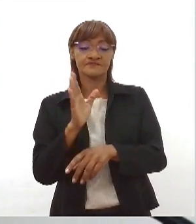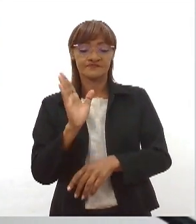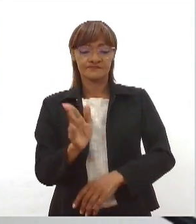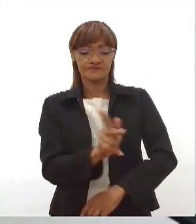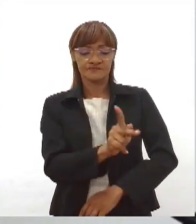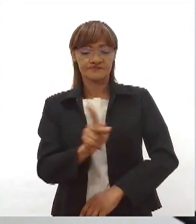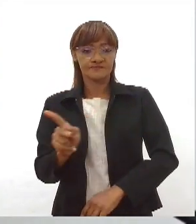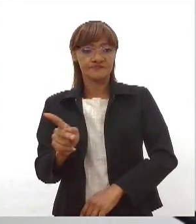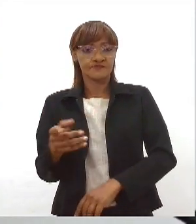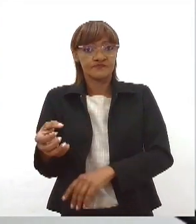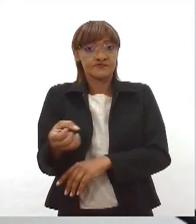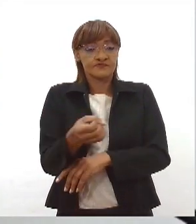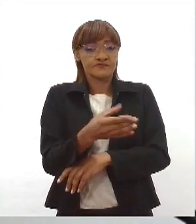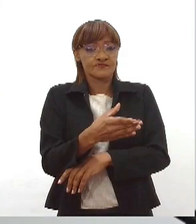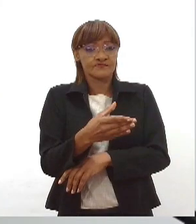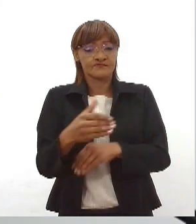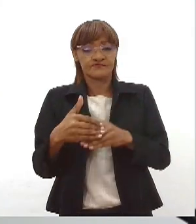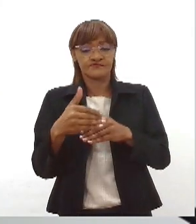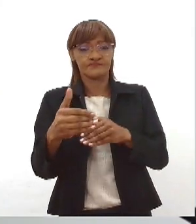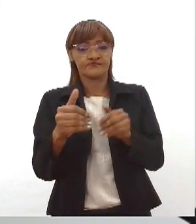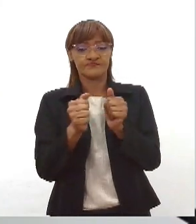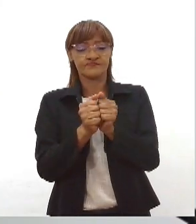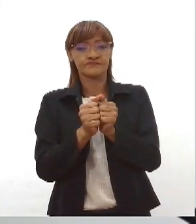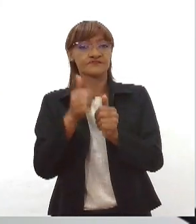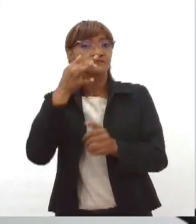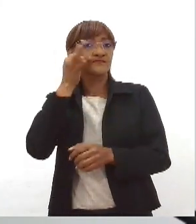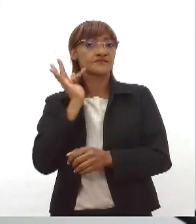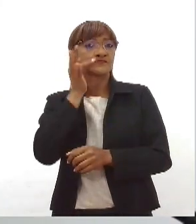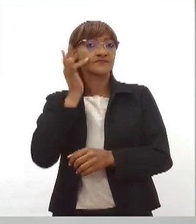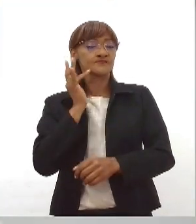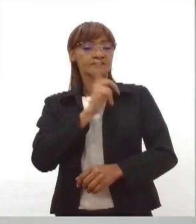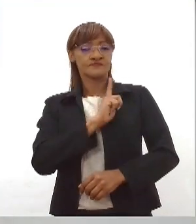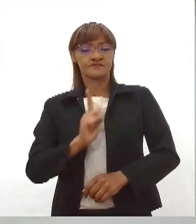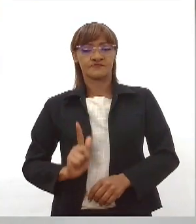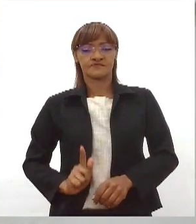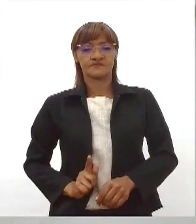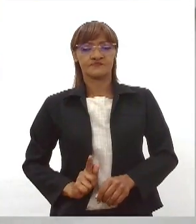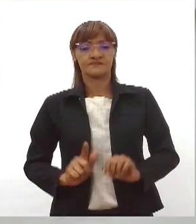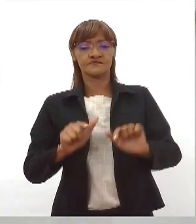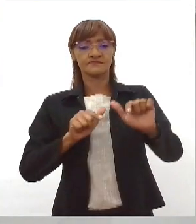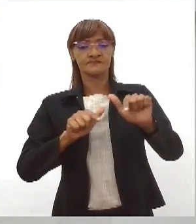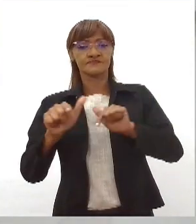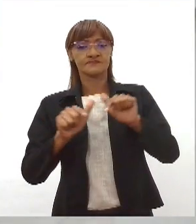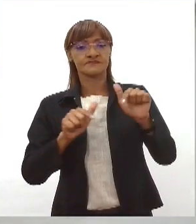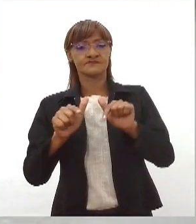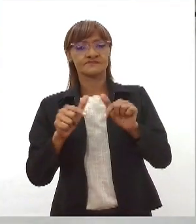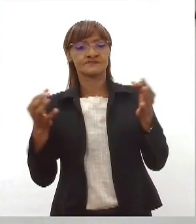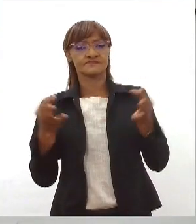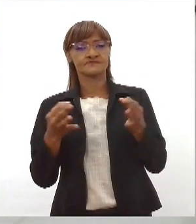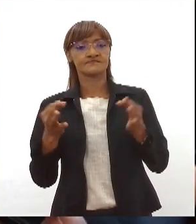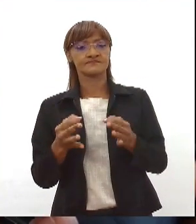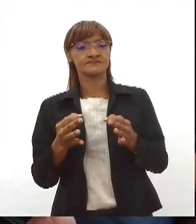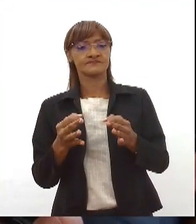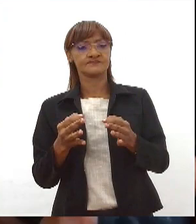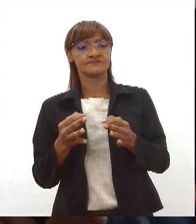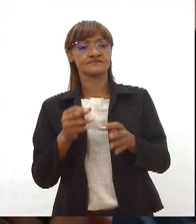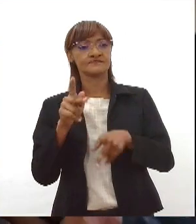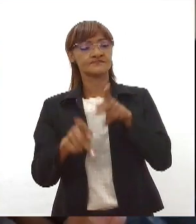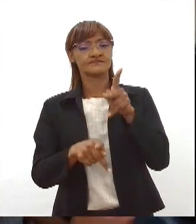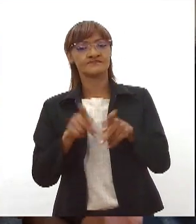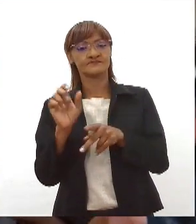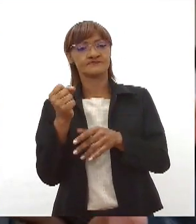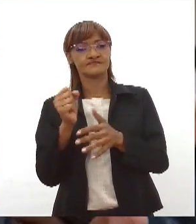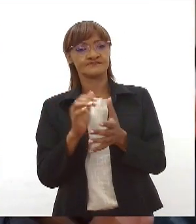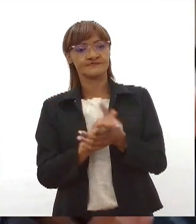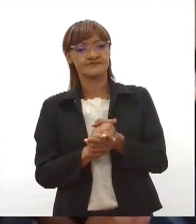e o governador Fábio um grande trabalho em favor do Povo Sergipano foi dos